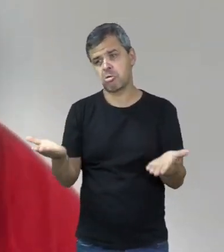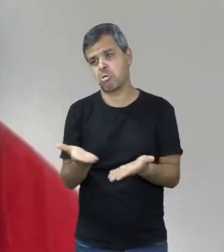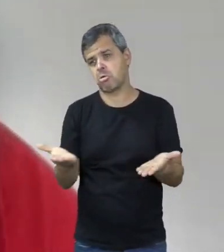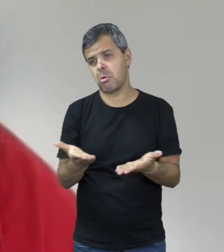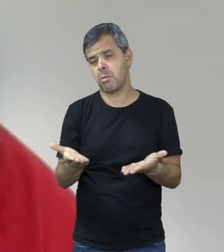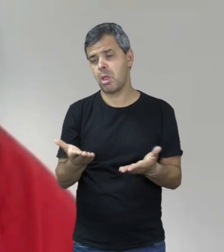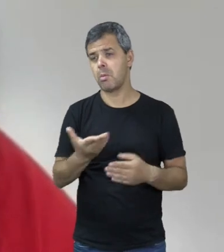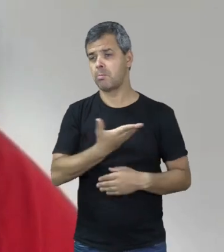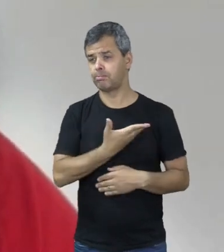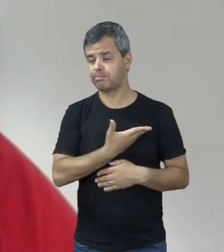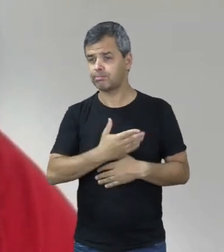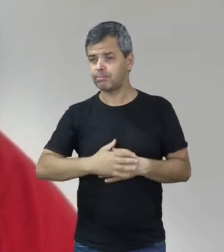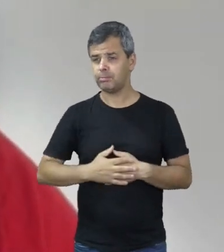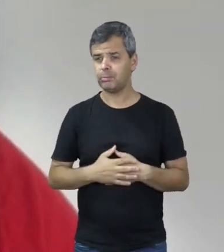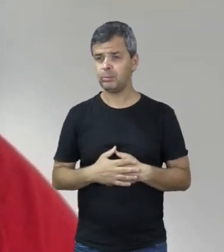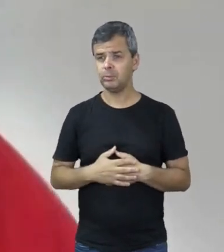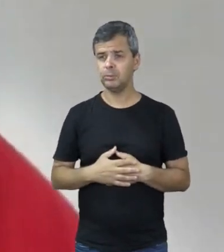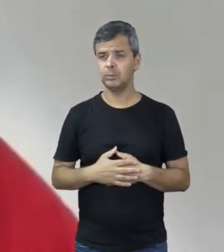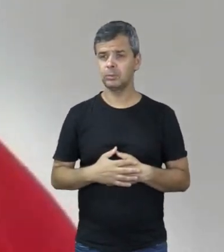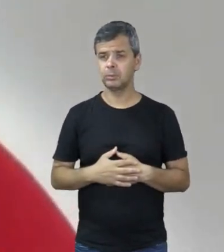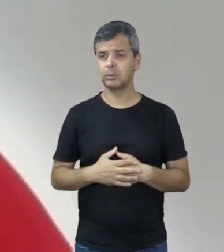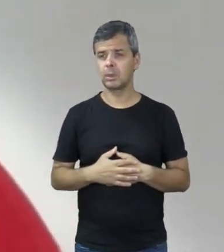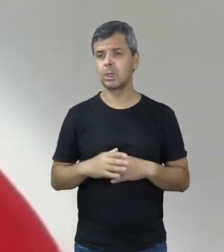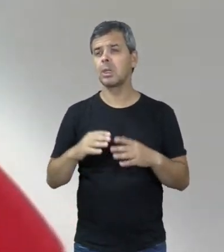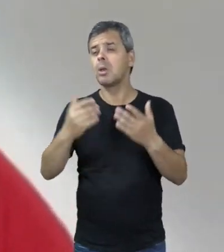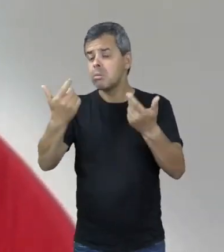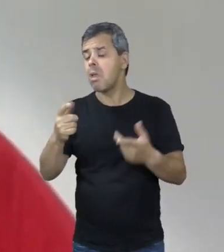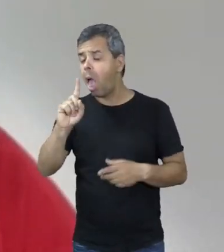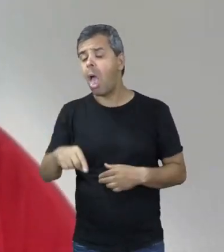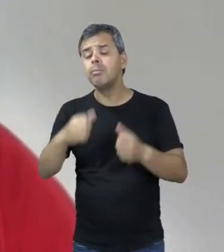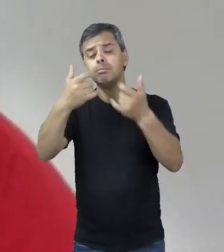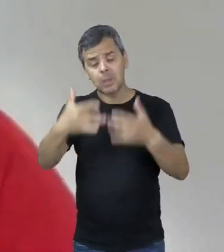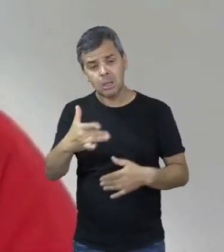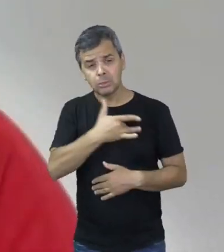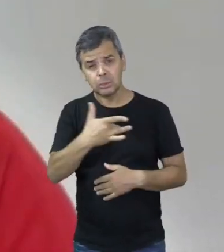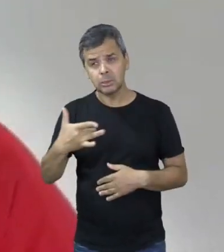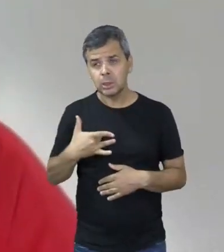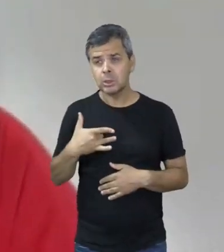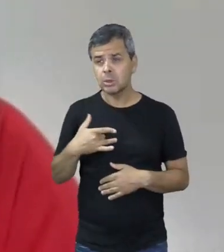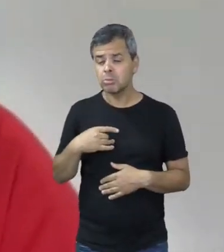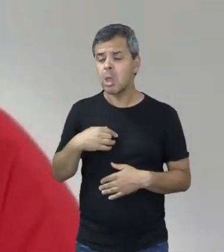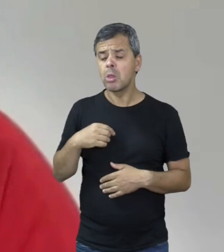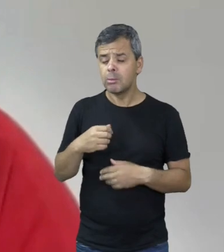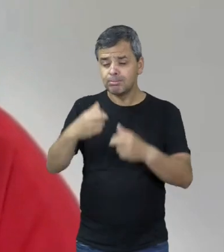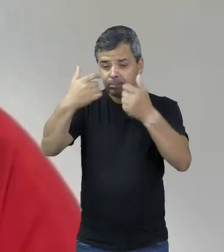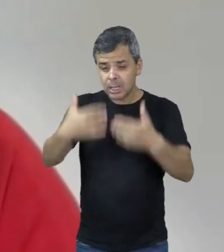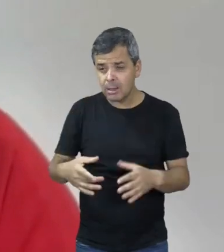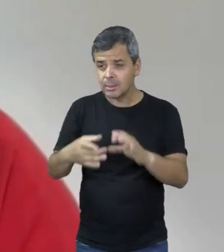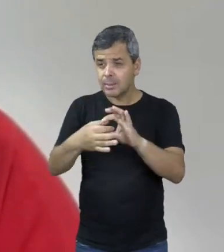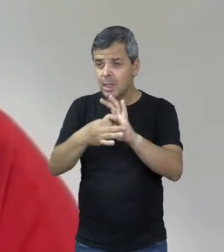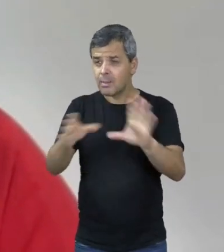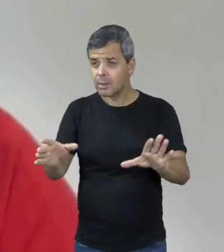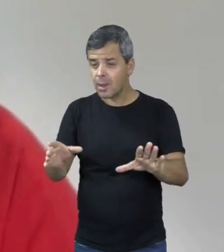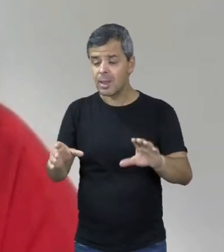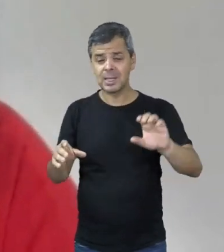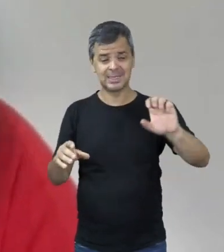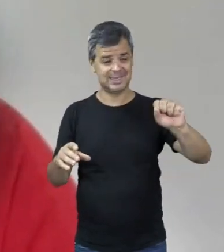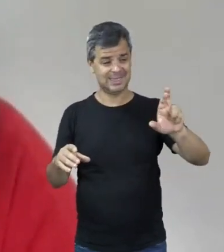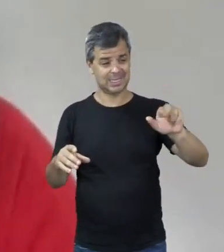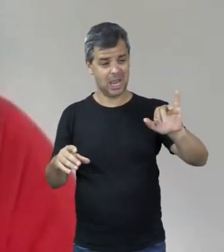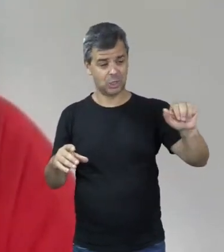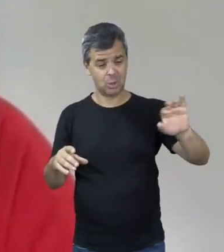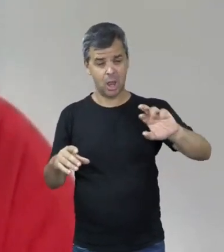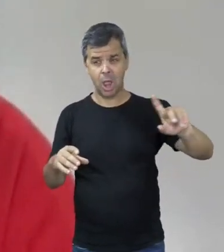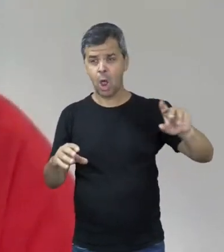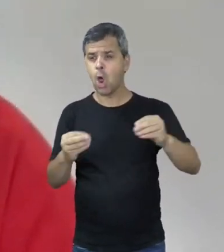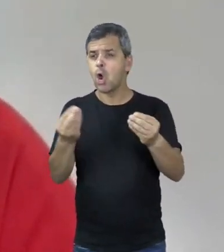grande companheira. E isso é falar sobre saúde, Anderson, porque eu estou falando sobre democracia, como o Sérgio Aroca já nos ensinava. Exato. Então, não